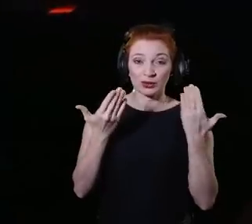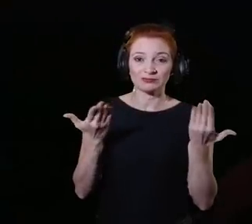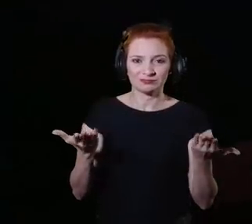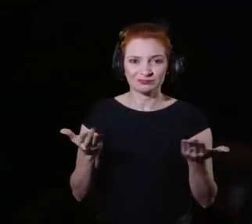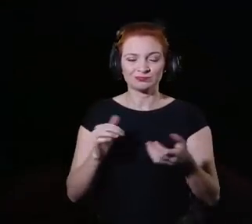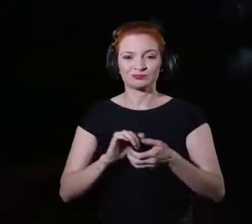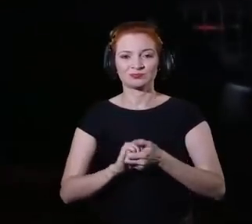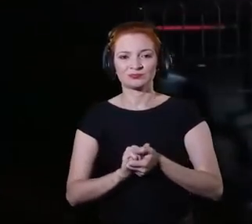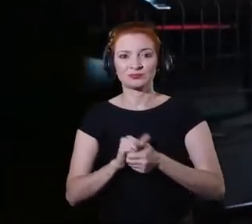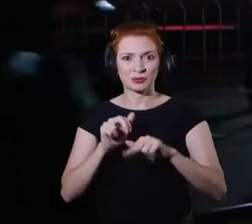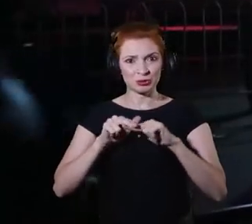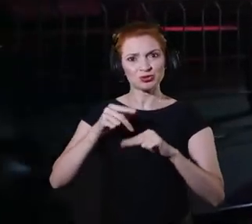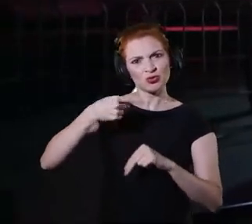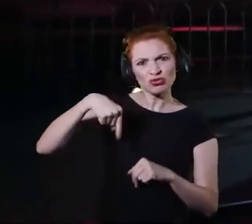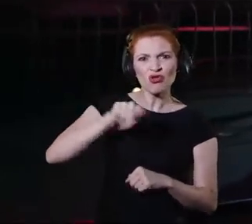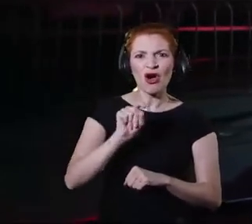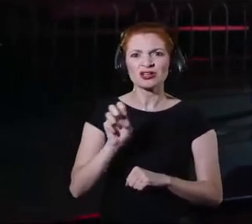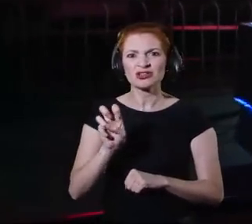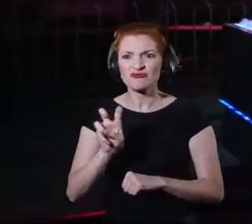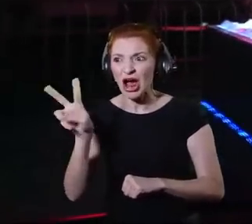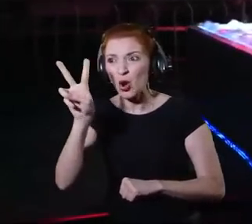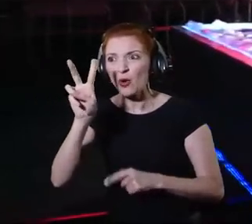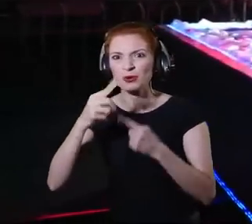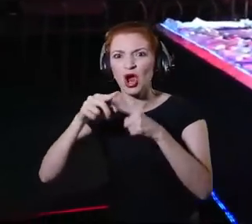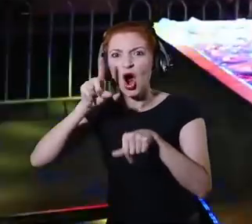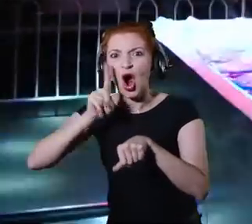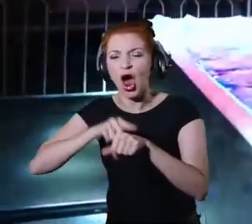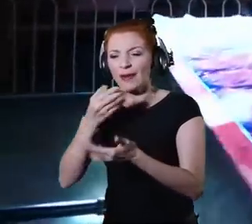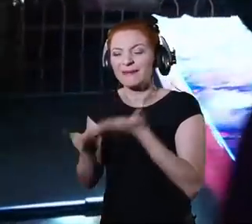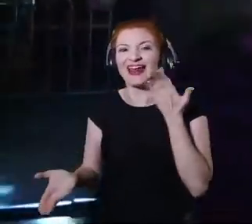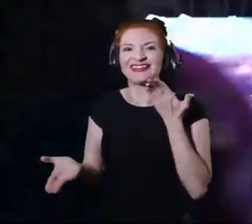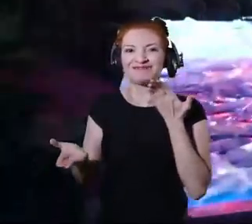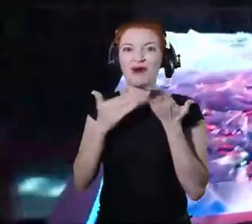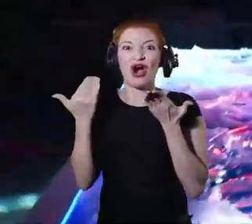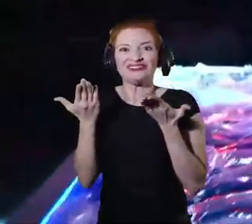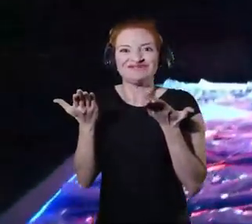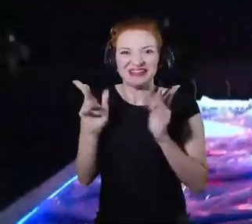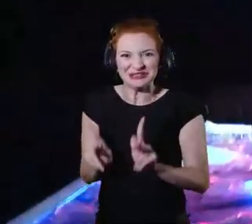valoriza é justamente quando a gente perde, né? E nós nunca